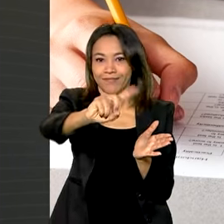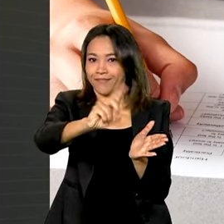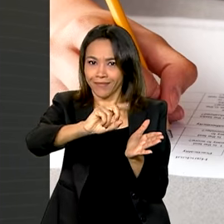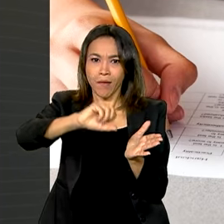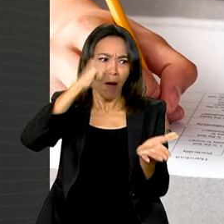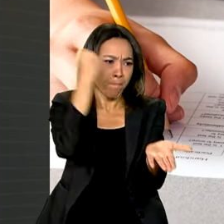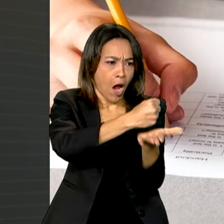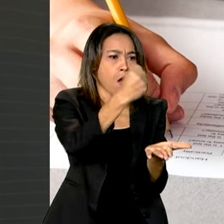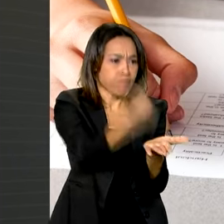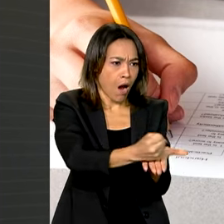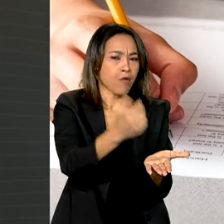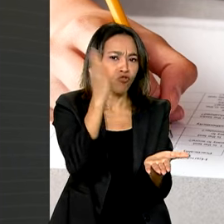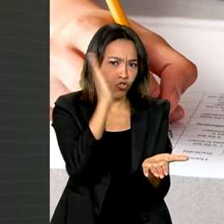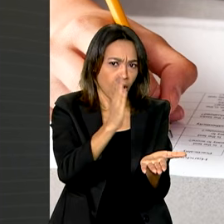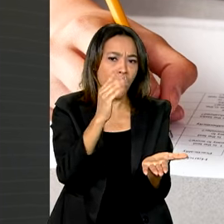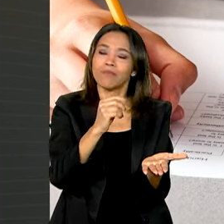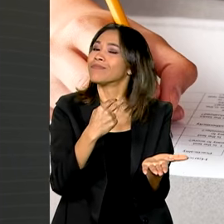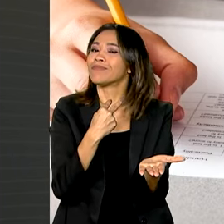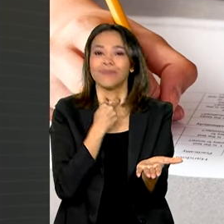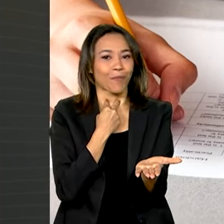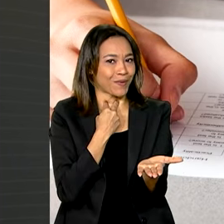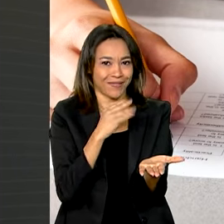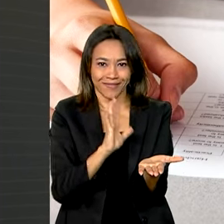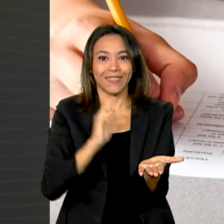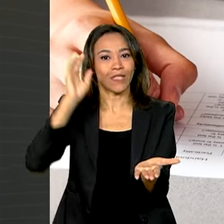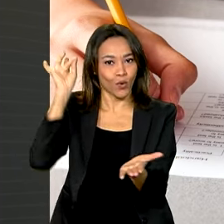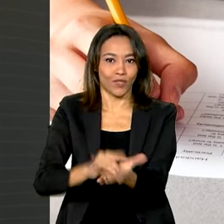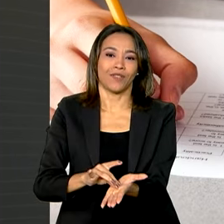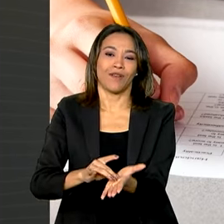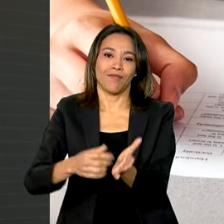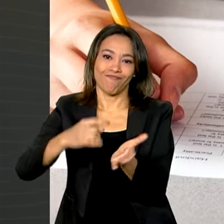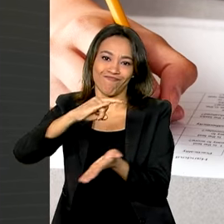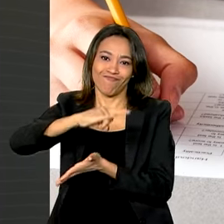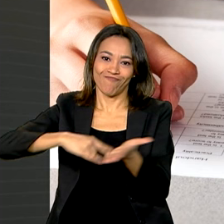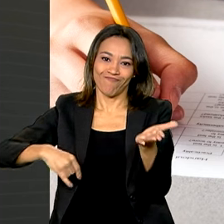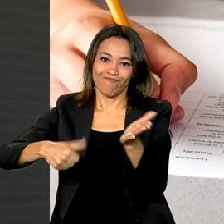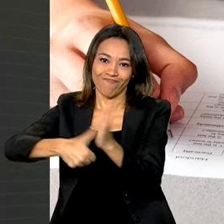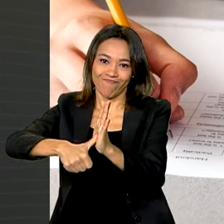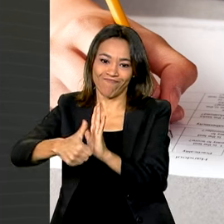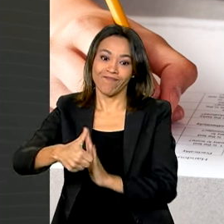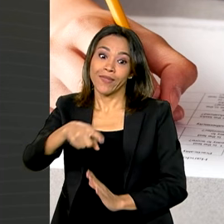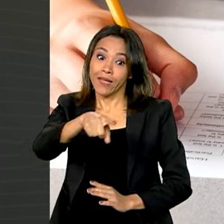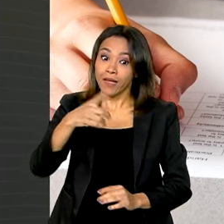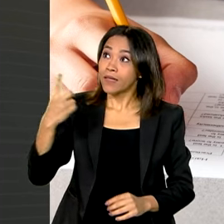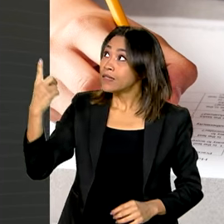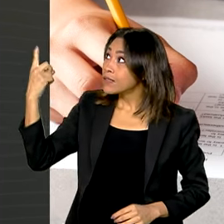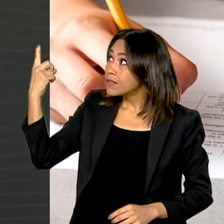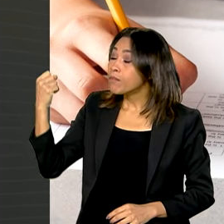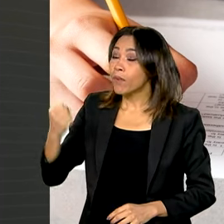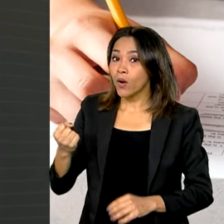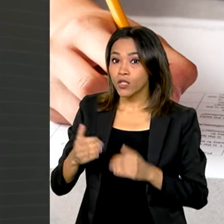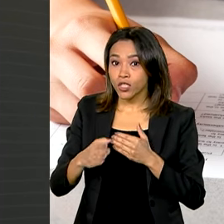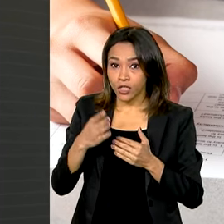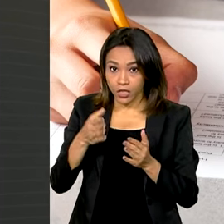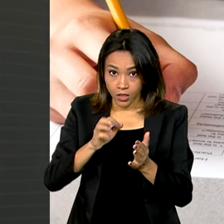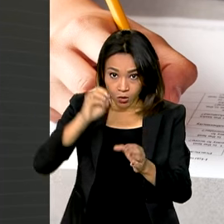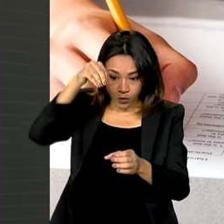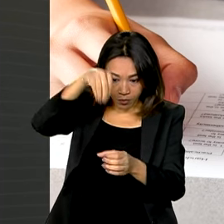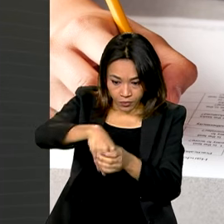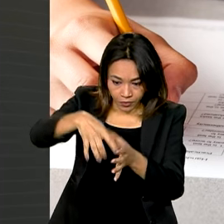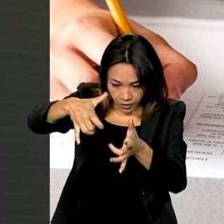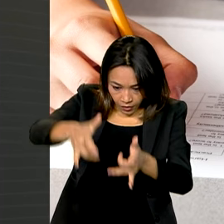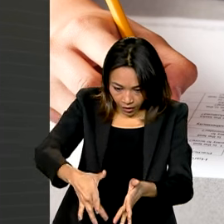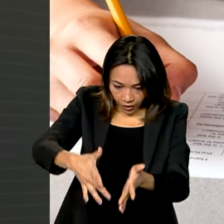autenticada já no caso de documentos digitais ele deve ser acessado no aplicativo no momento